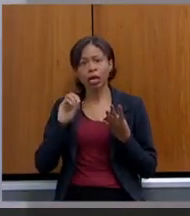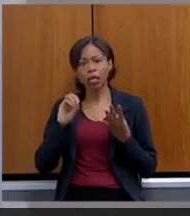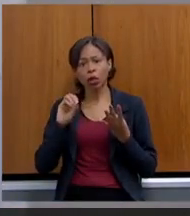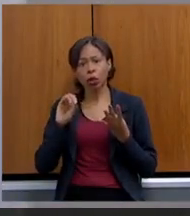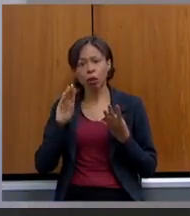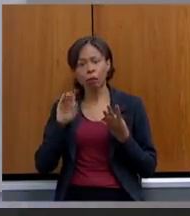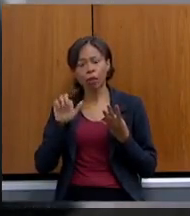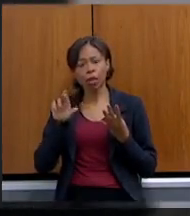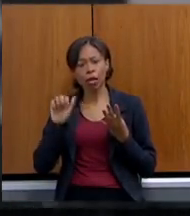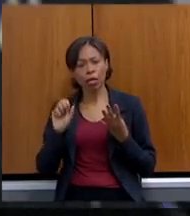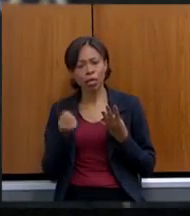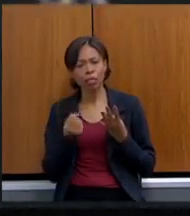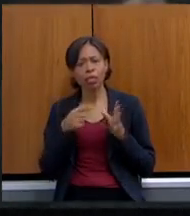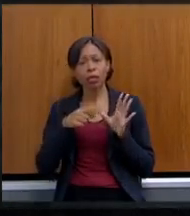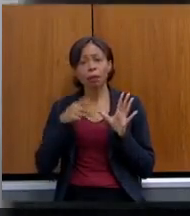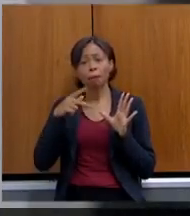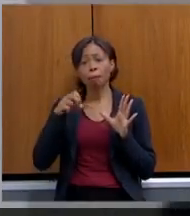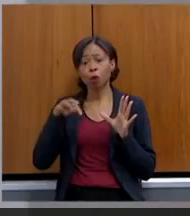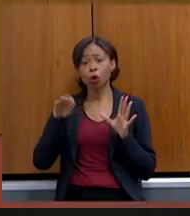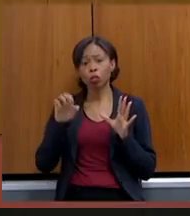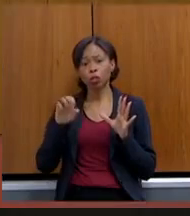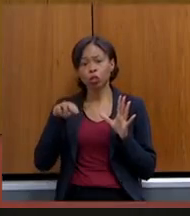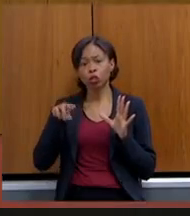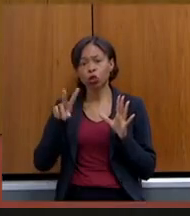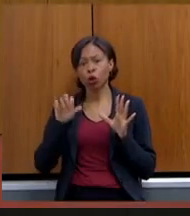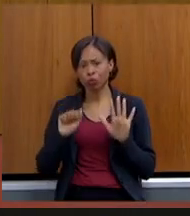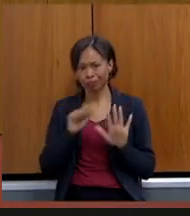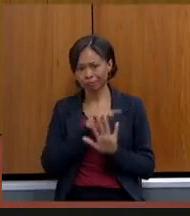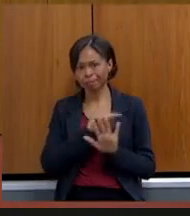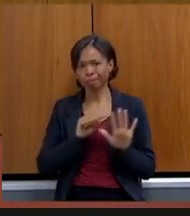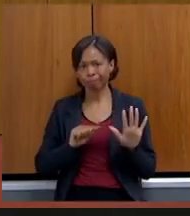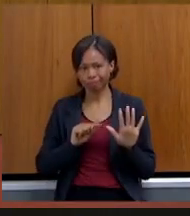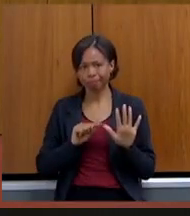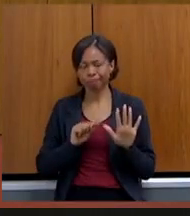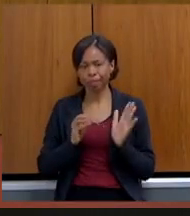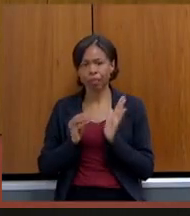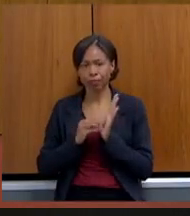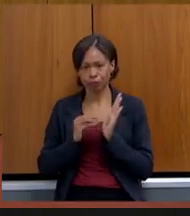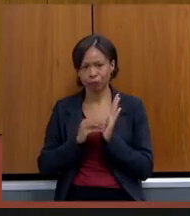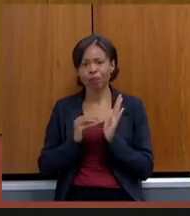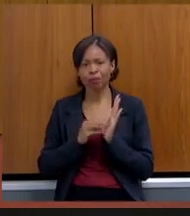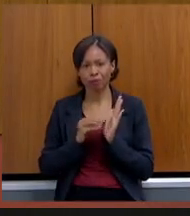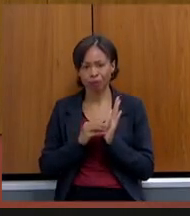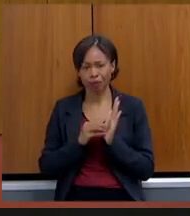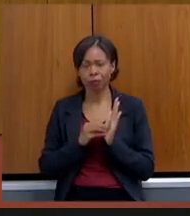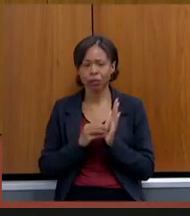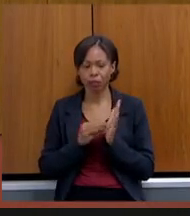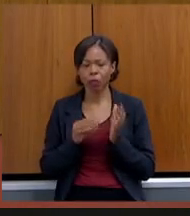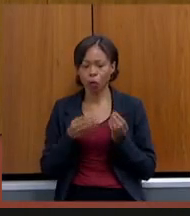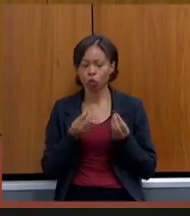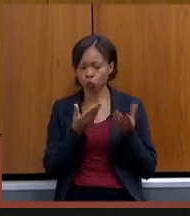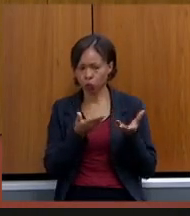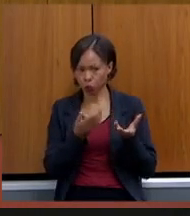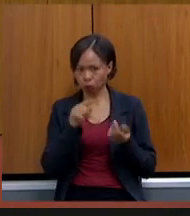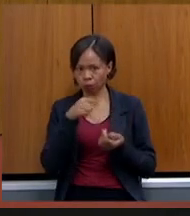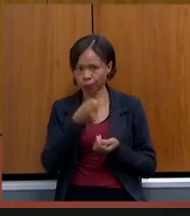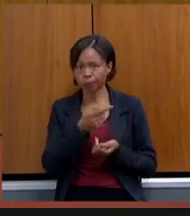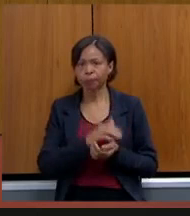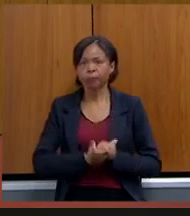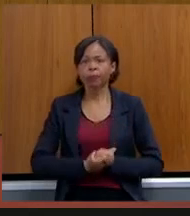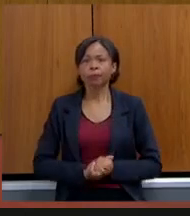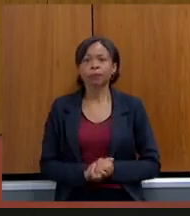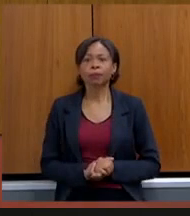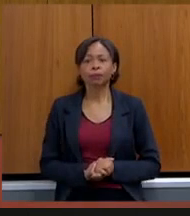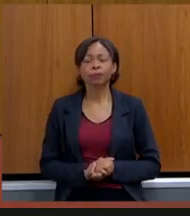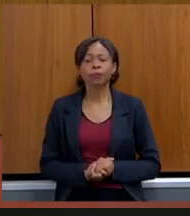e do meu amigo Bernardo aqui para nós eu te passo aí também gostaria de dizer